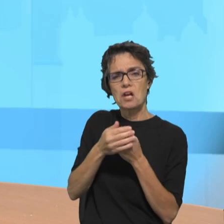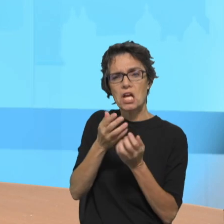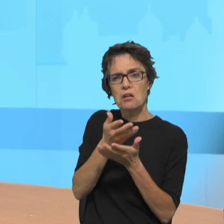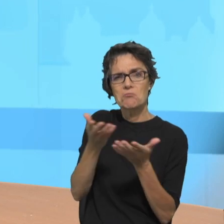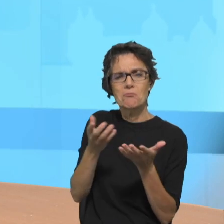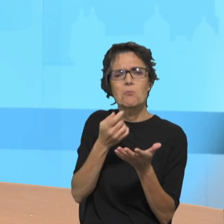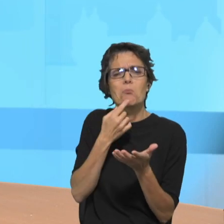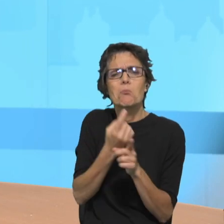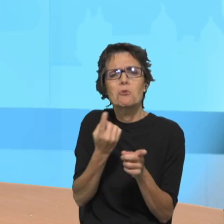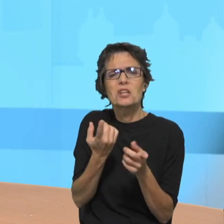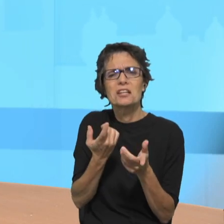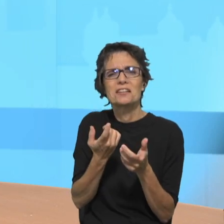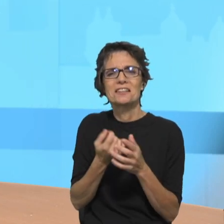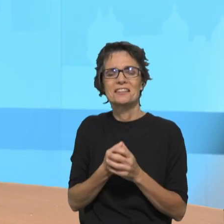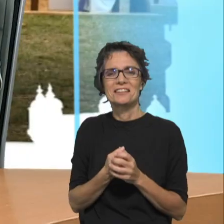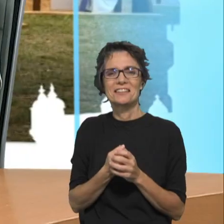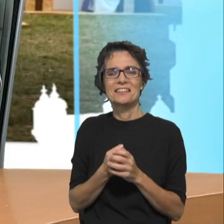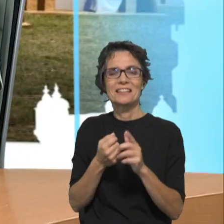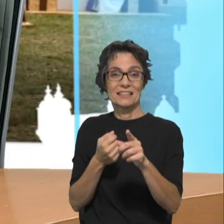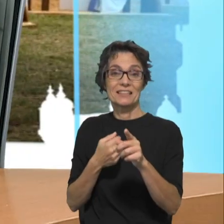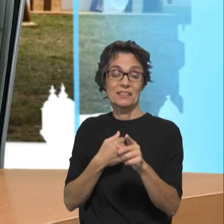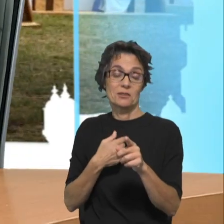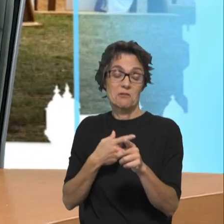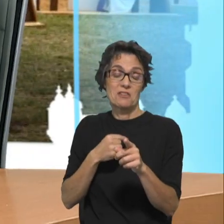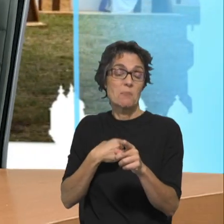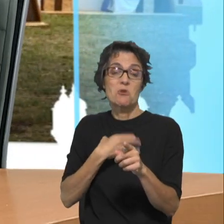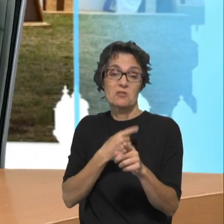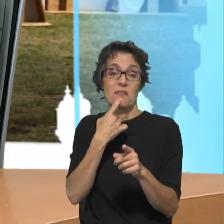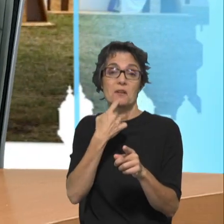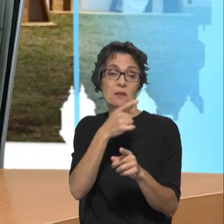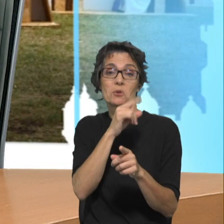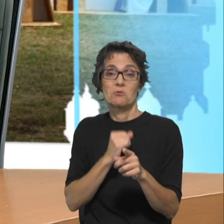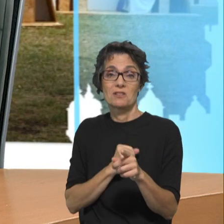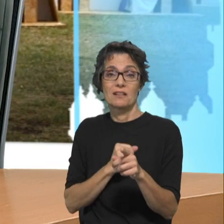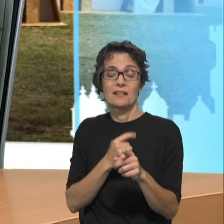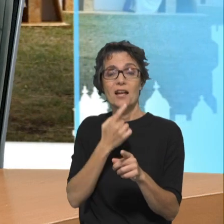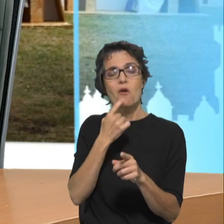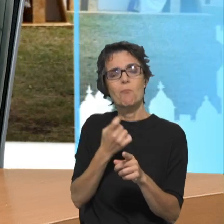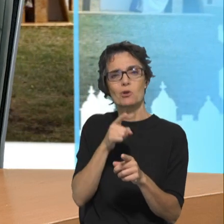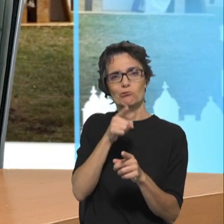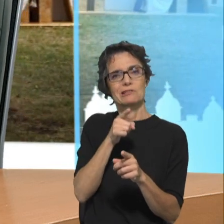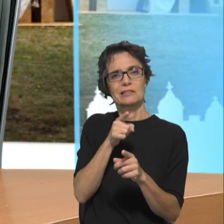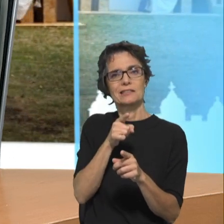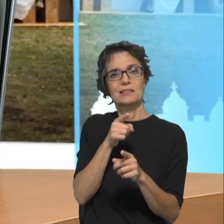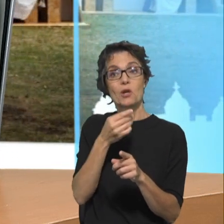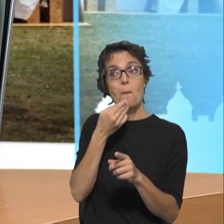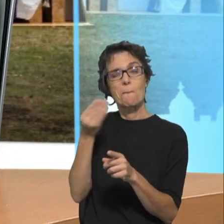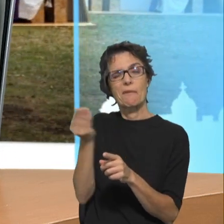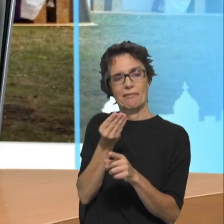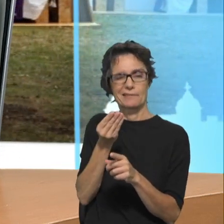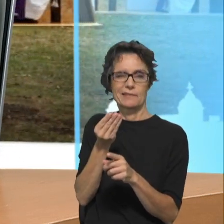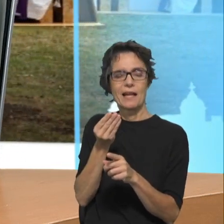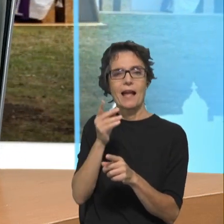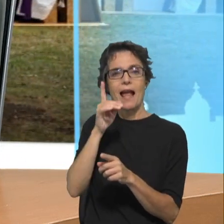Encontro de Pastoral Social? Eu também estarei muito interessado em saber. Ela é uma pergunta que eu pedi emprestado à professora